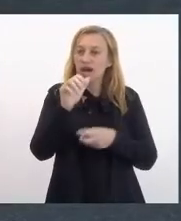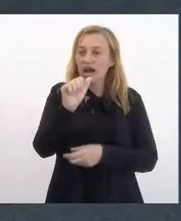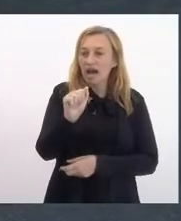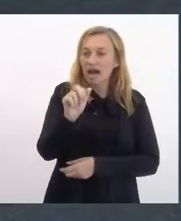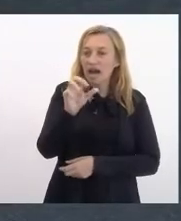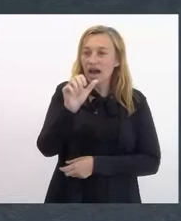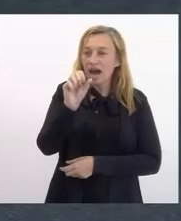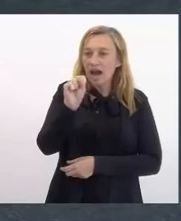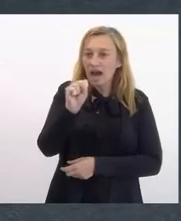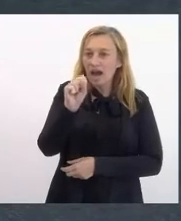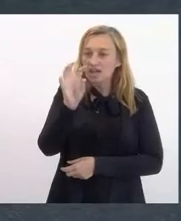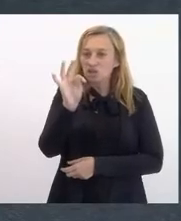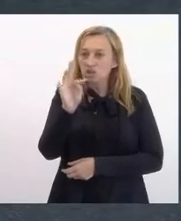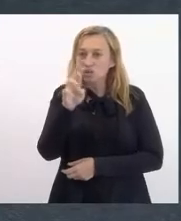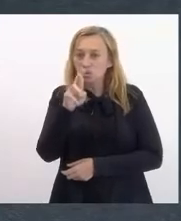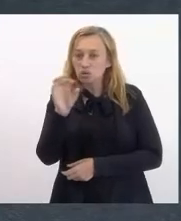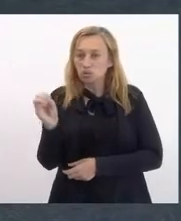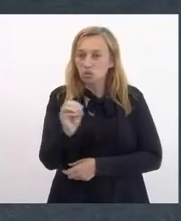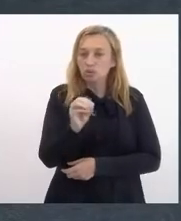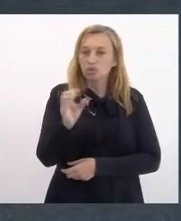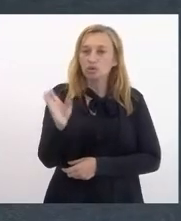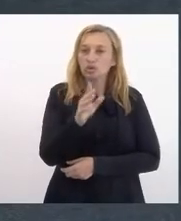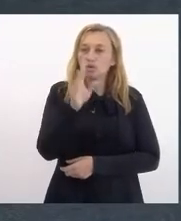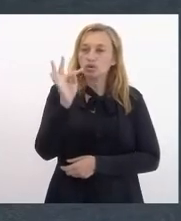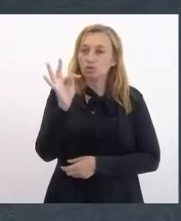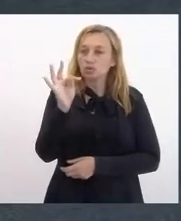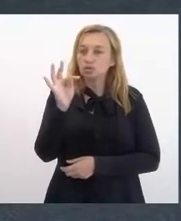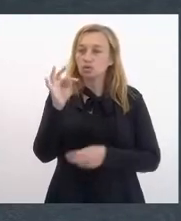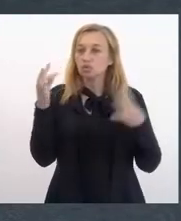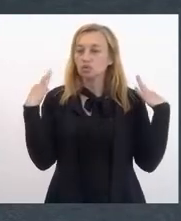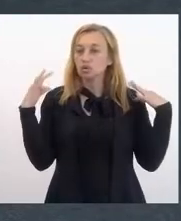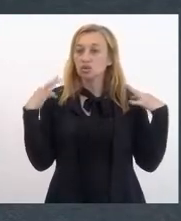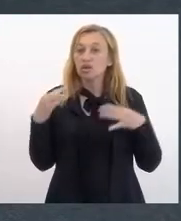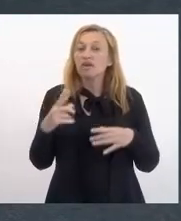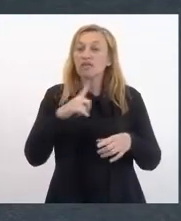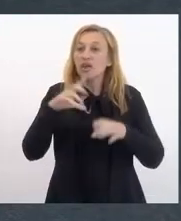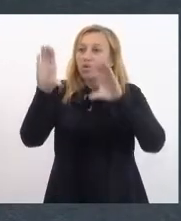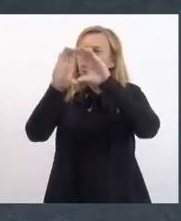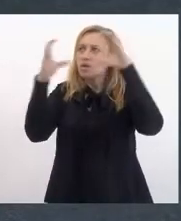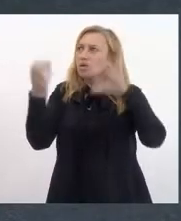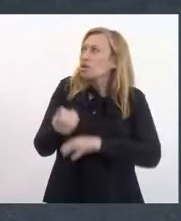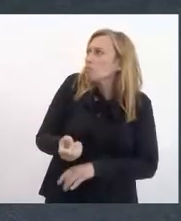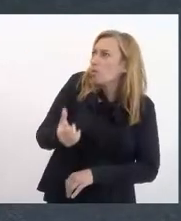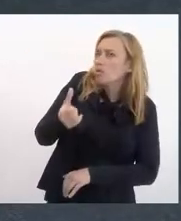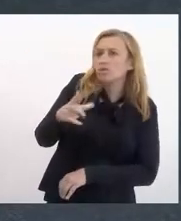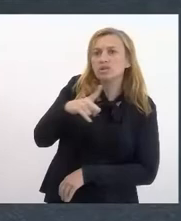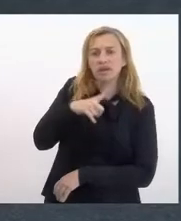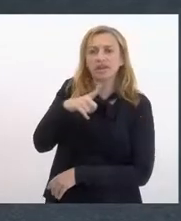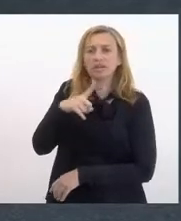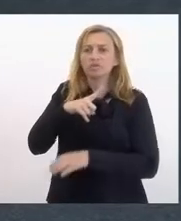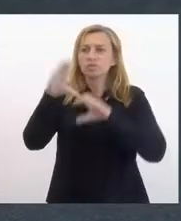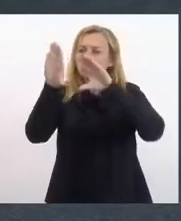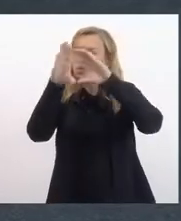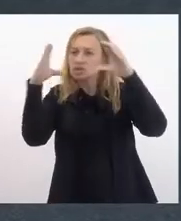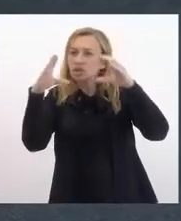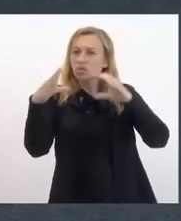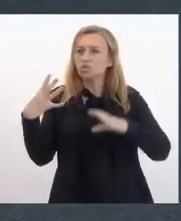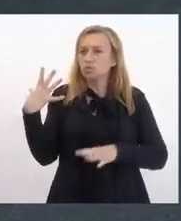céu que poucos céus no mundo possuem, pela